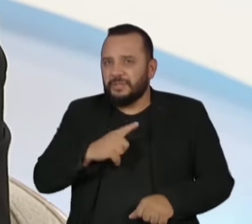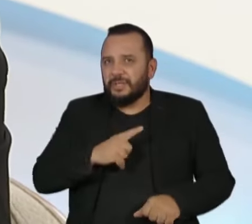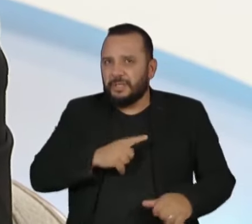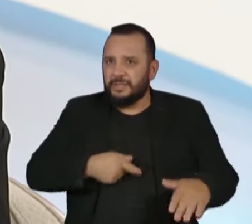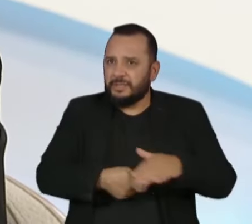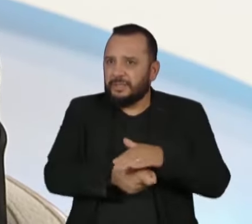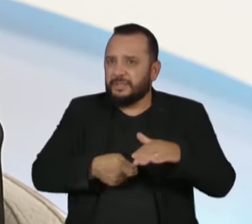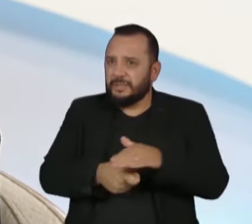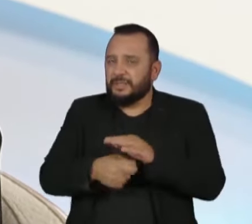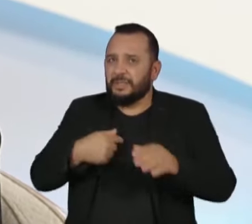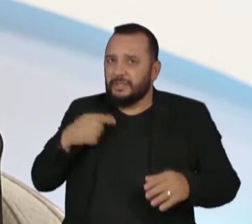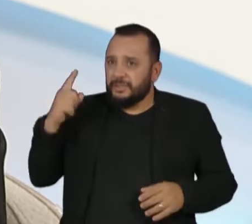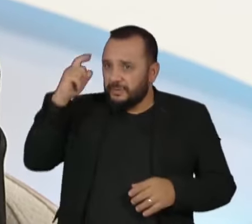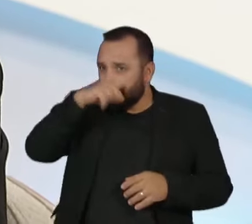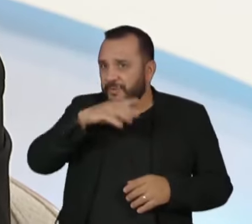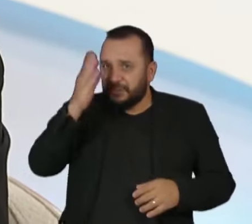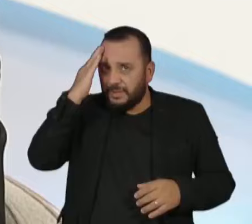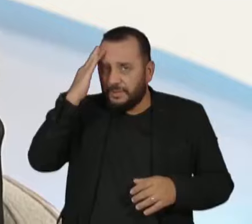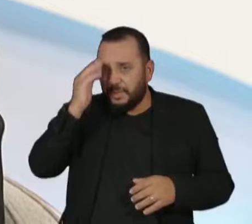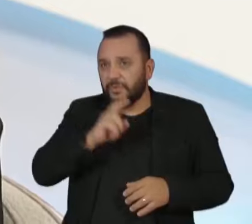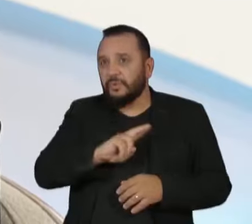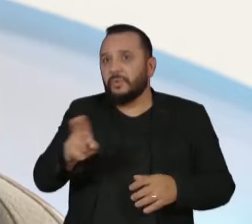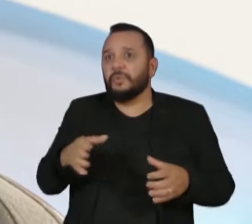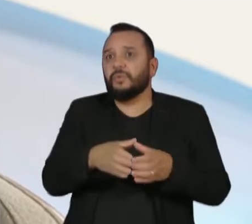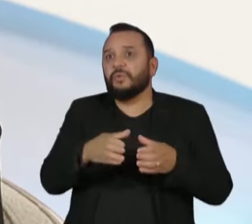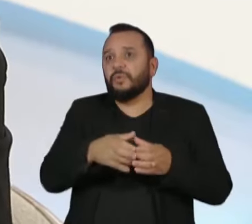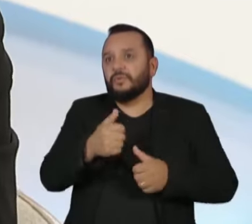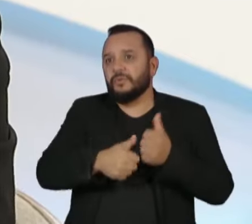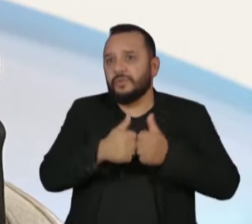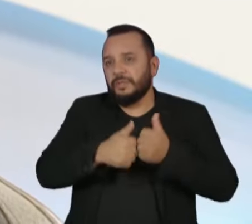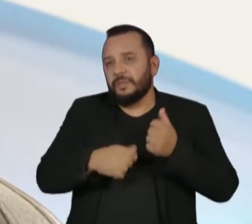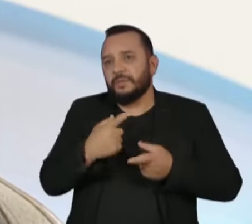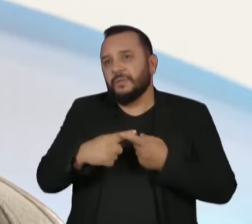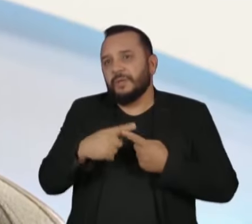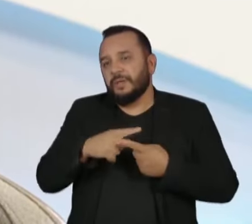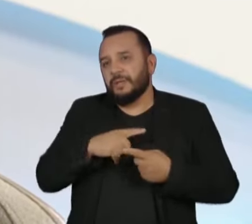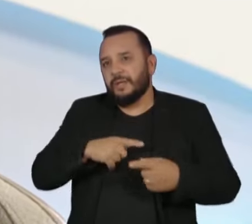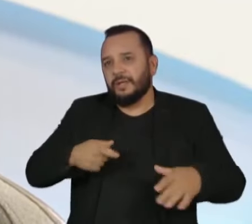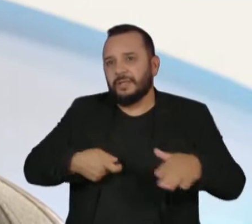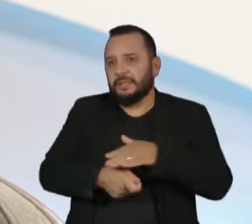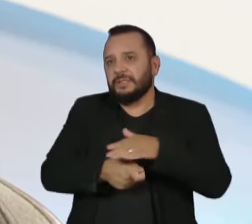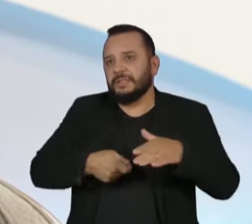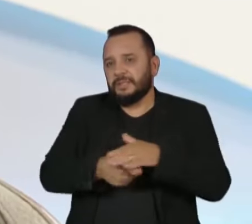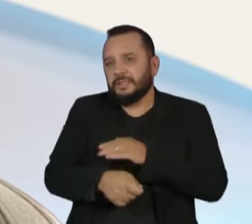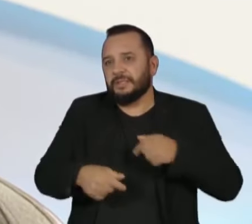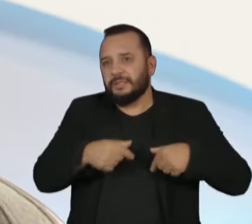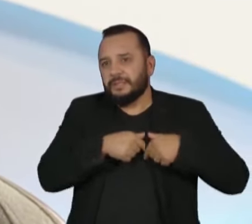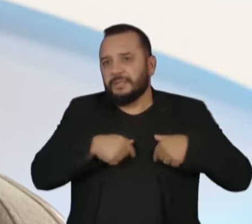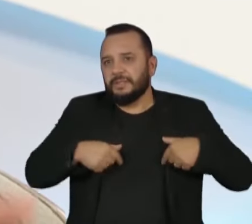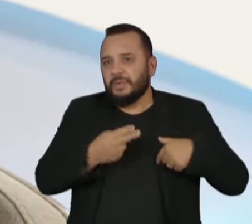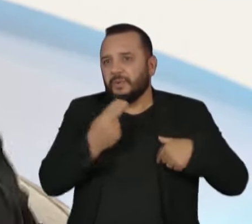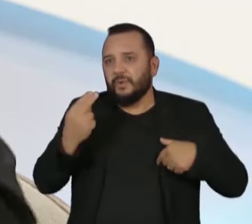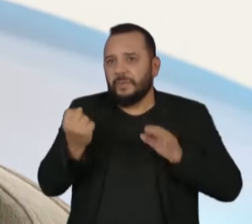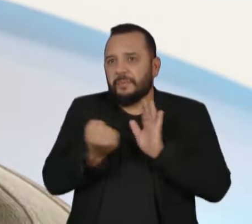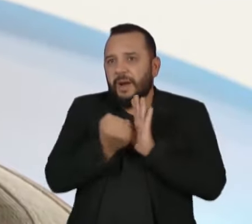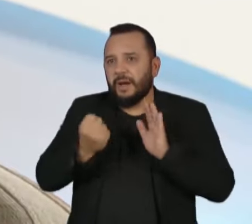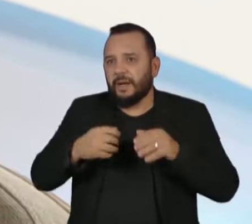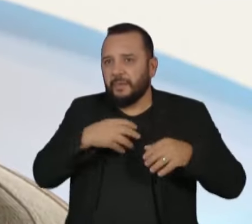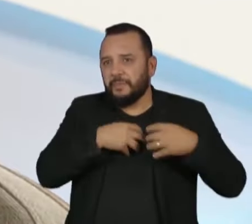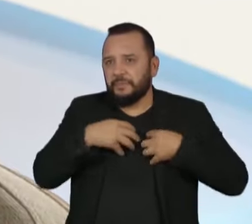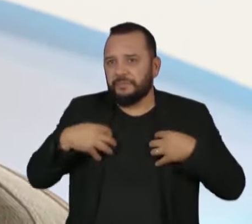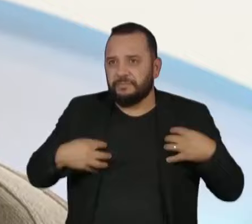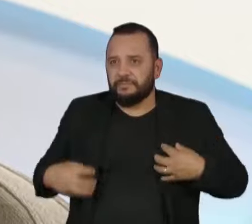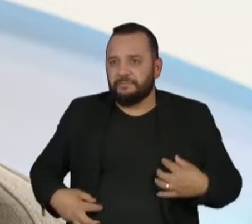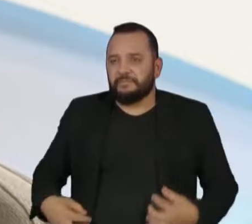tem dificuldade de saber qual é o nome do time que está jogando, tanto patrocínio que tem naquela camiseta. E, além disso, eles ainda ganham um